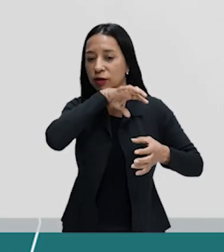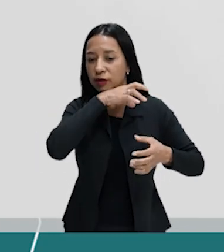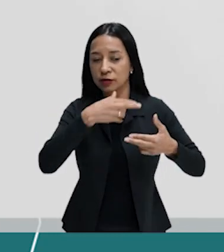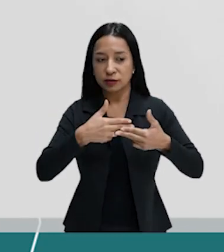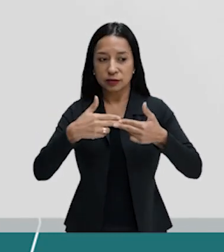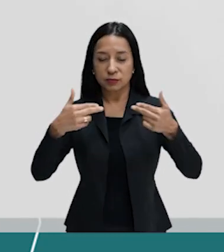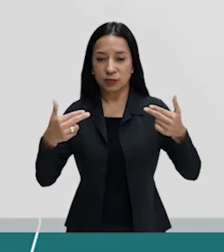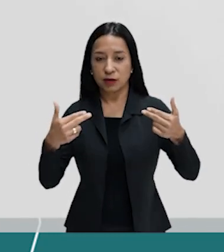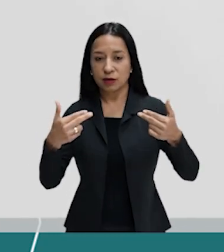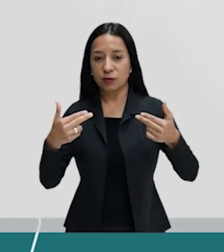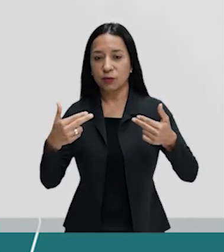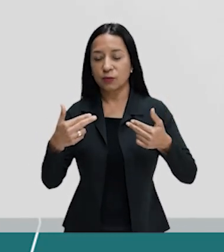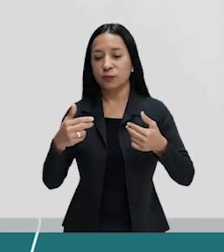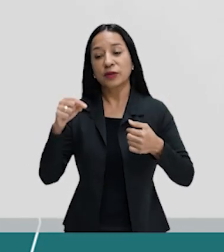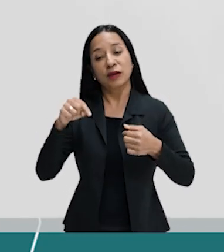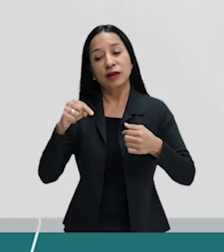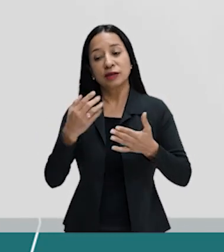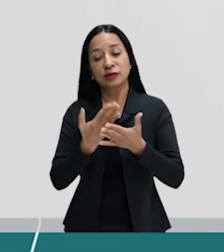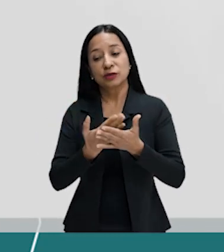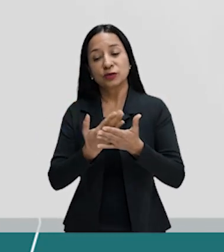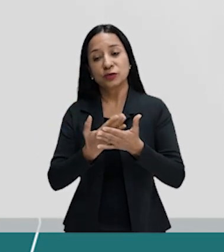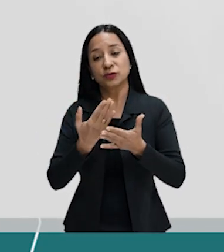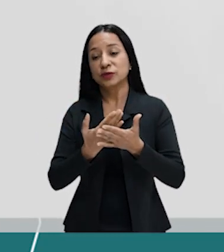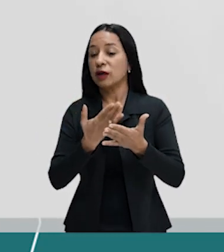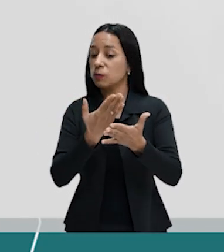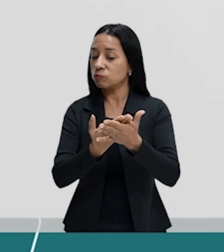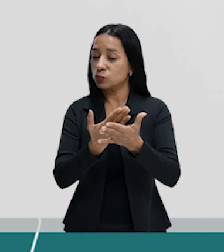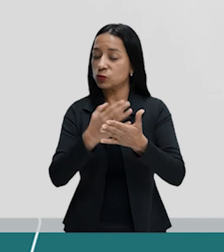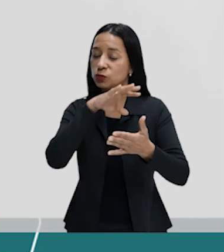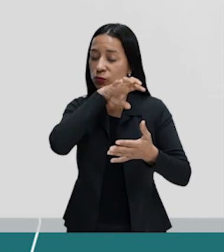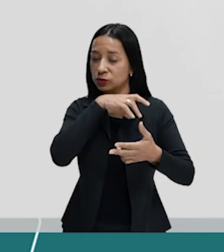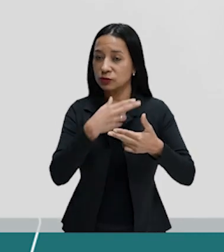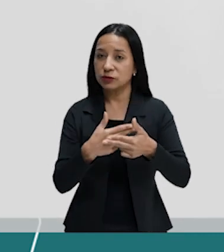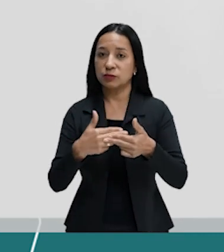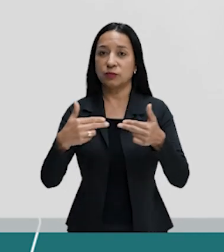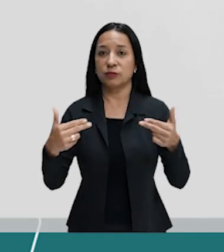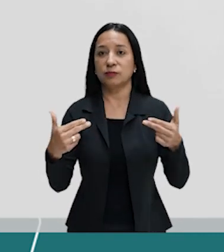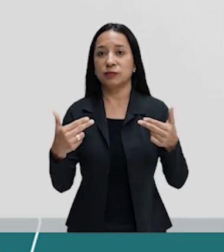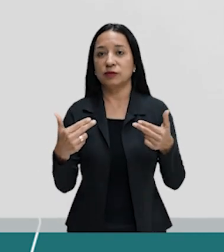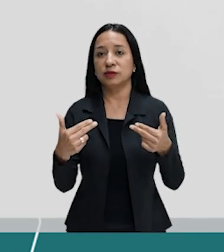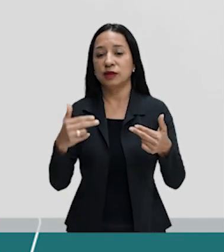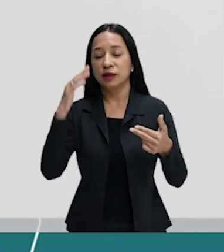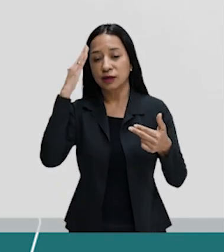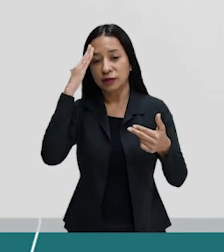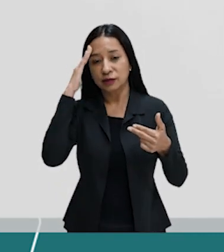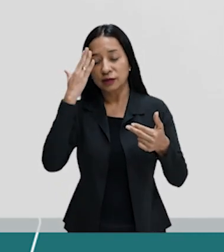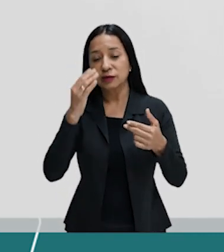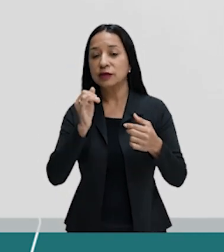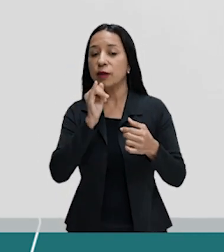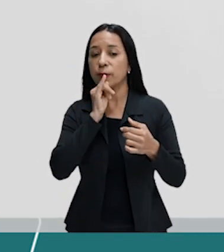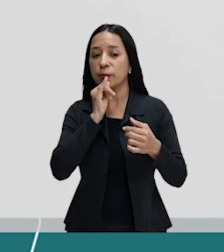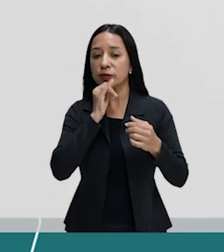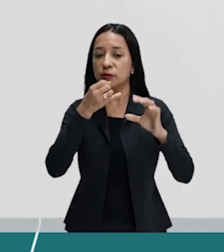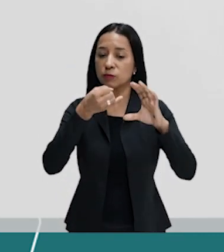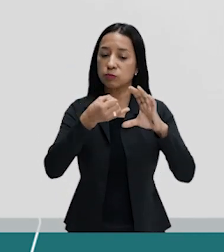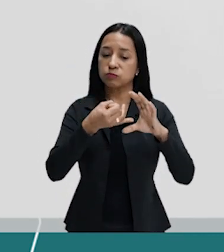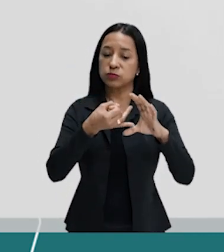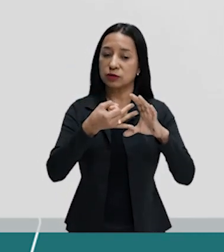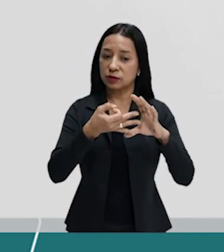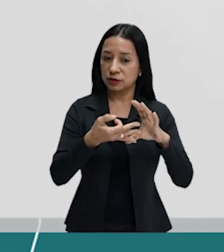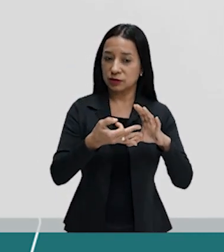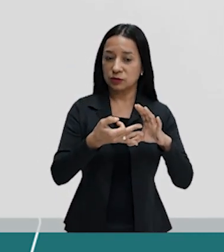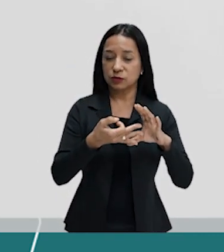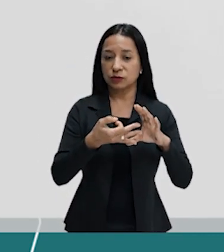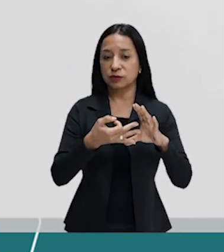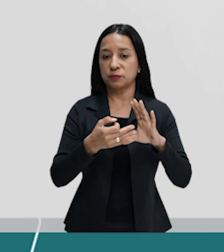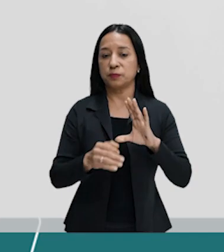Biologia chamada de Zoologia, que é o estudo dos animais. E aqui nós vamos entender, por exemplo, as características dos